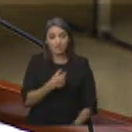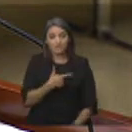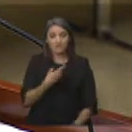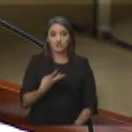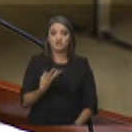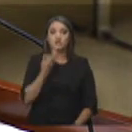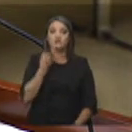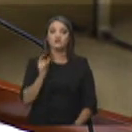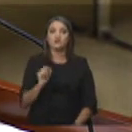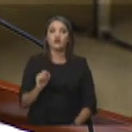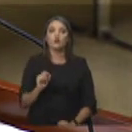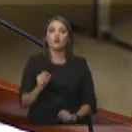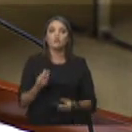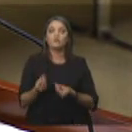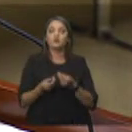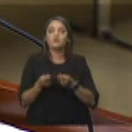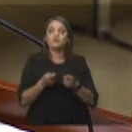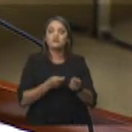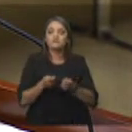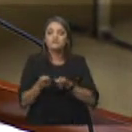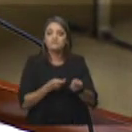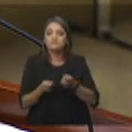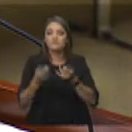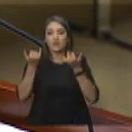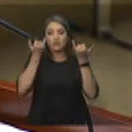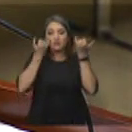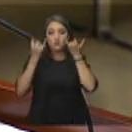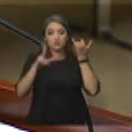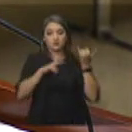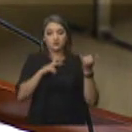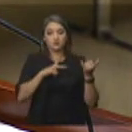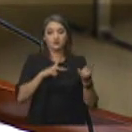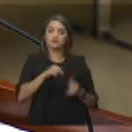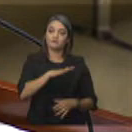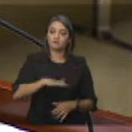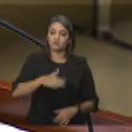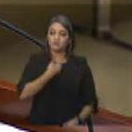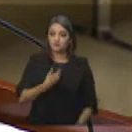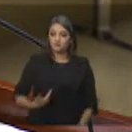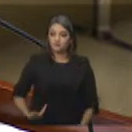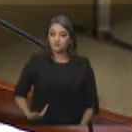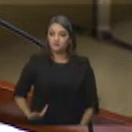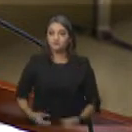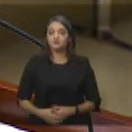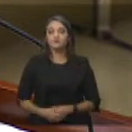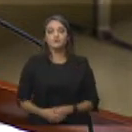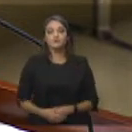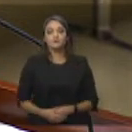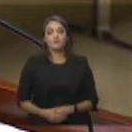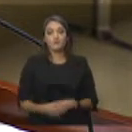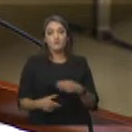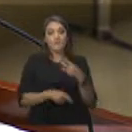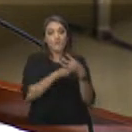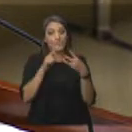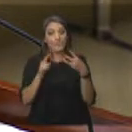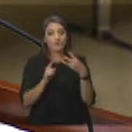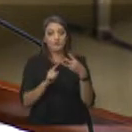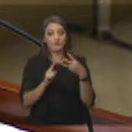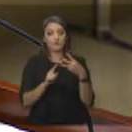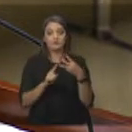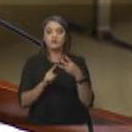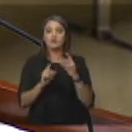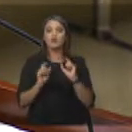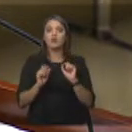que dispõe sobre o tratamento de dados pessoais do poder público. E, ficando aqui no terceiro limite, o